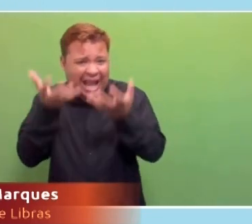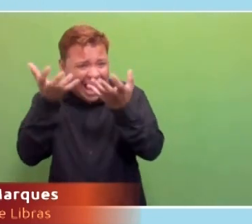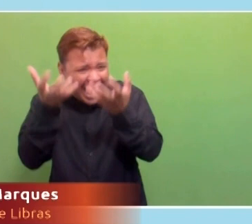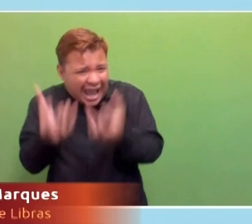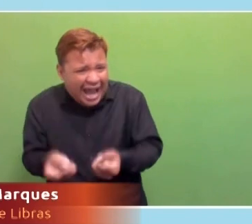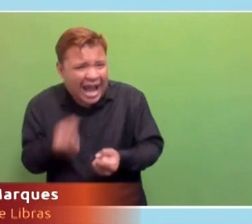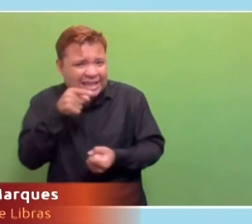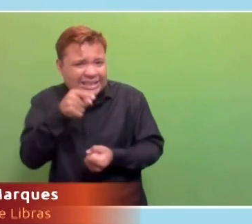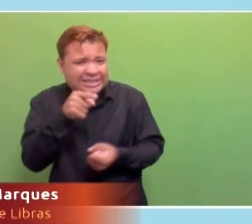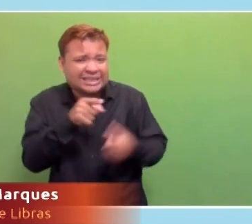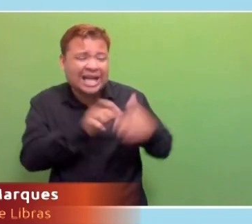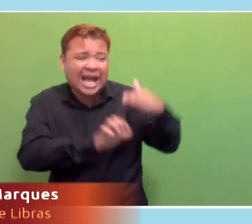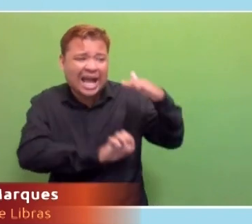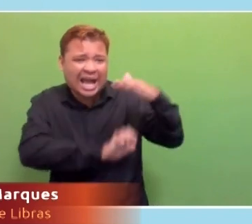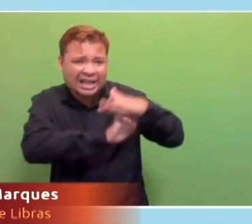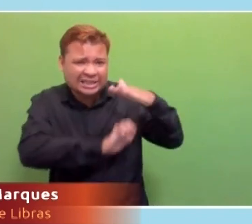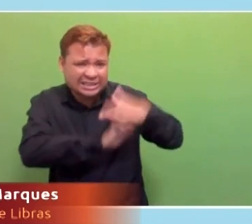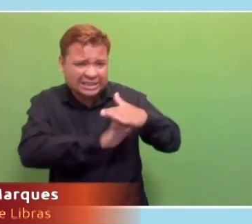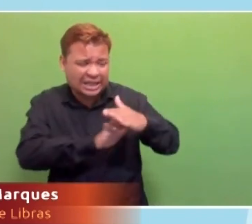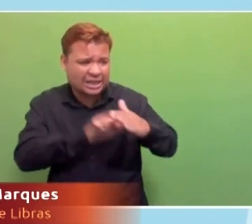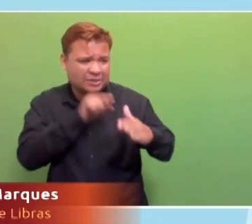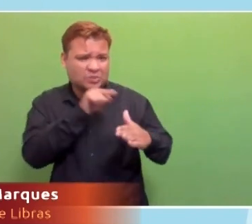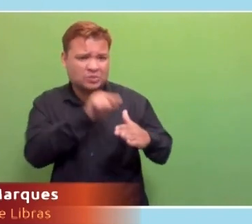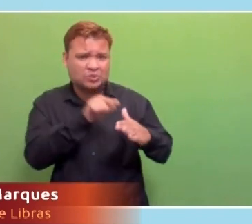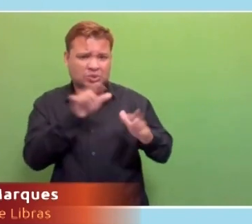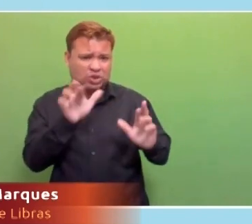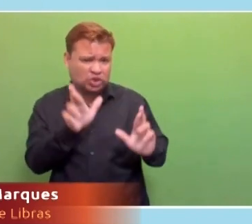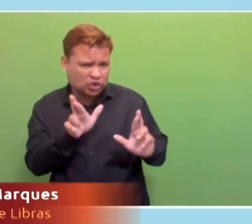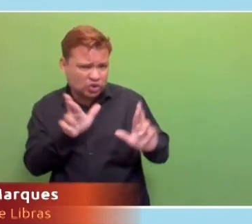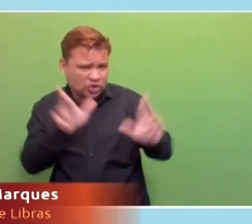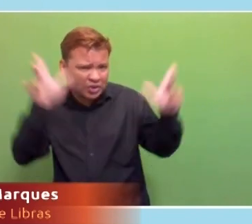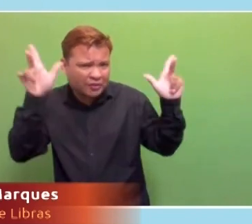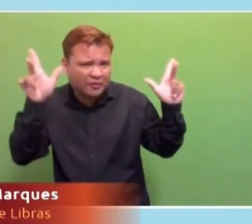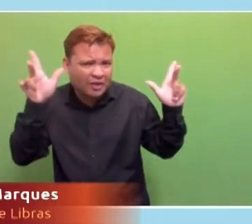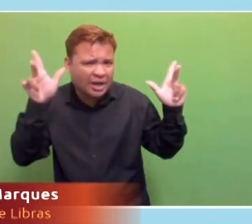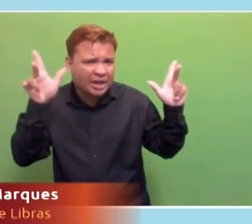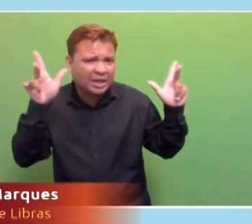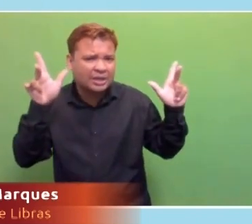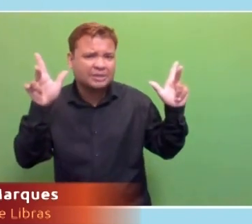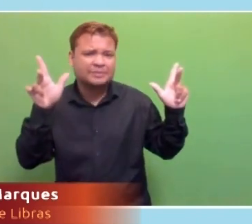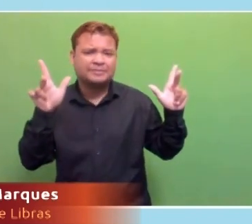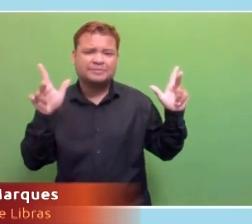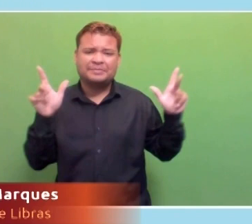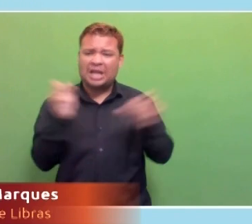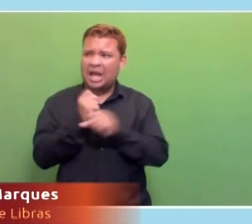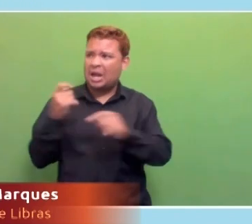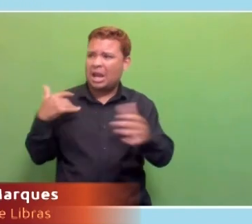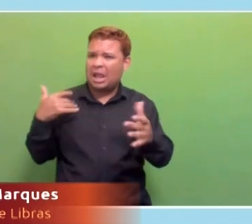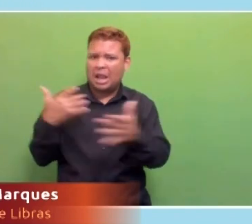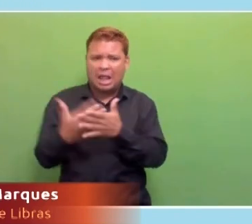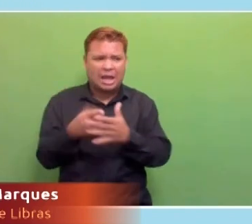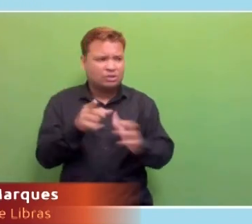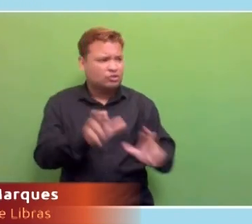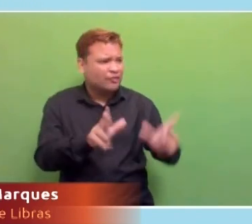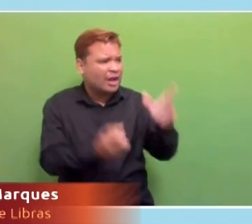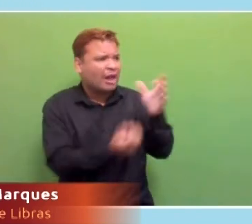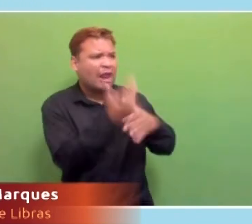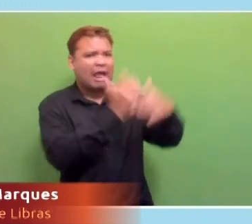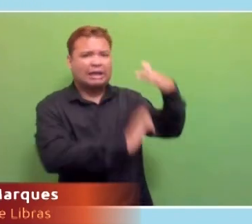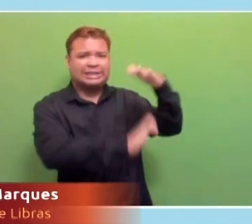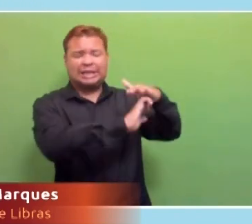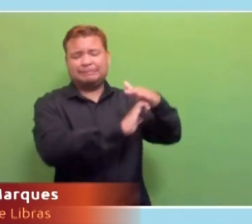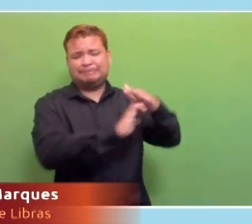de um Estado que seja diferente, né, do Estado que foi construído ao longo desses anos. De outro